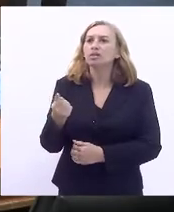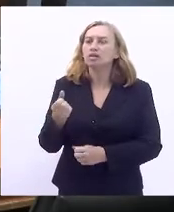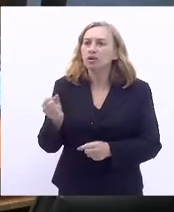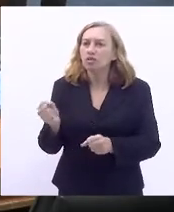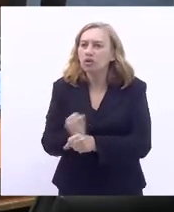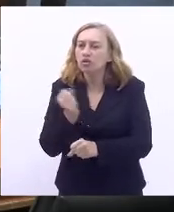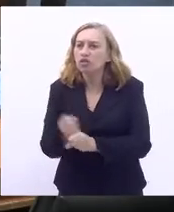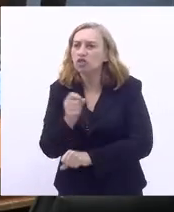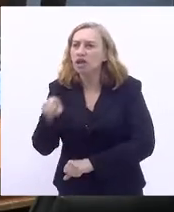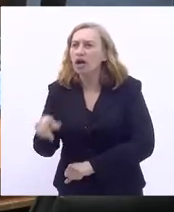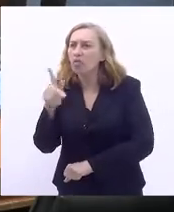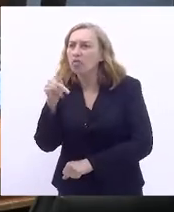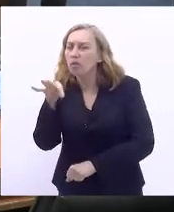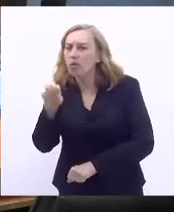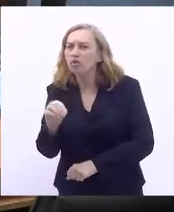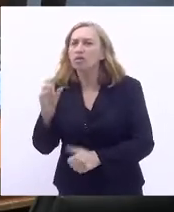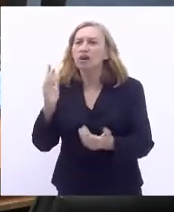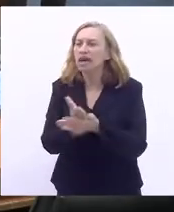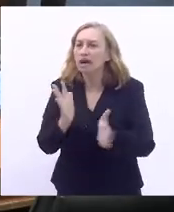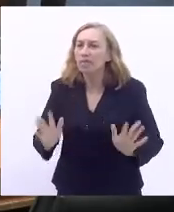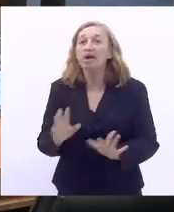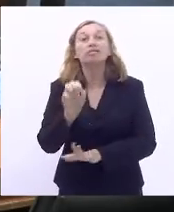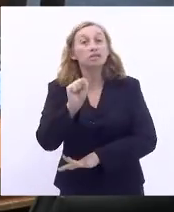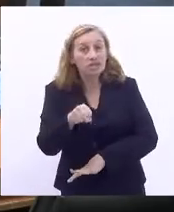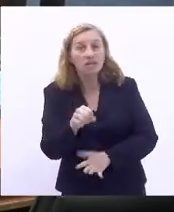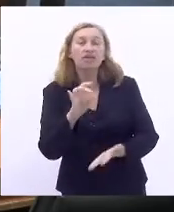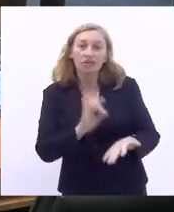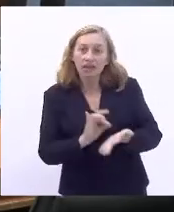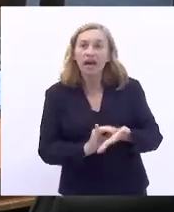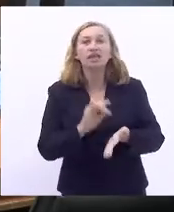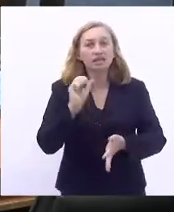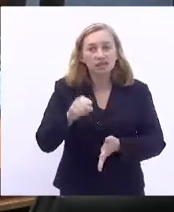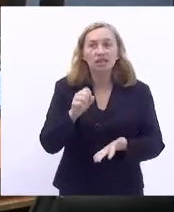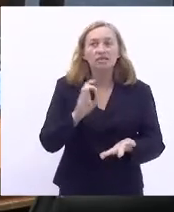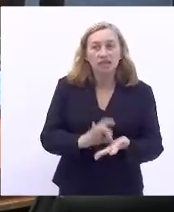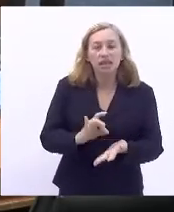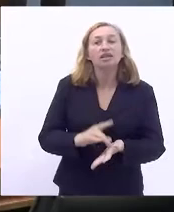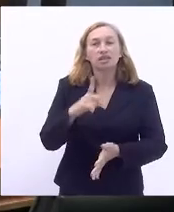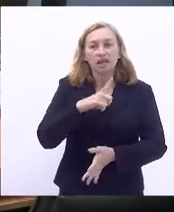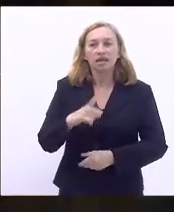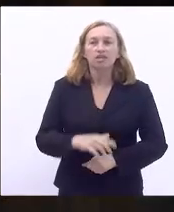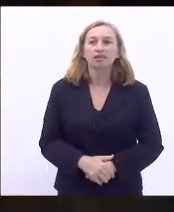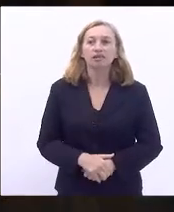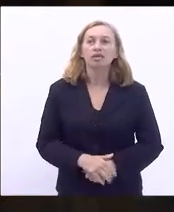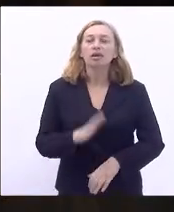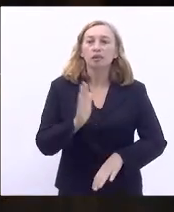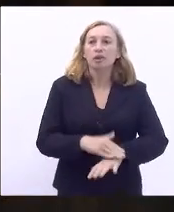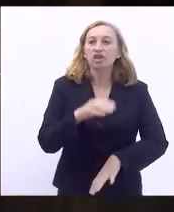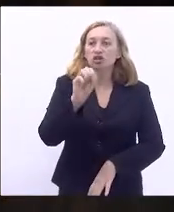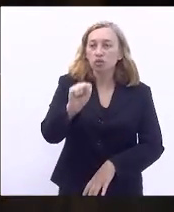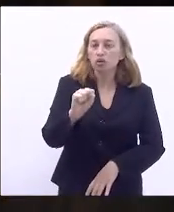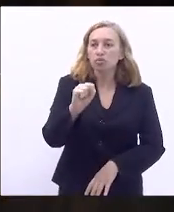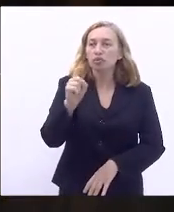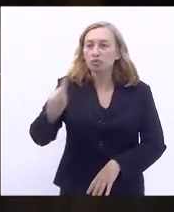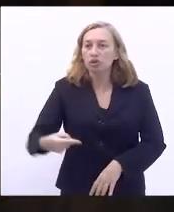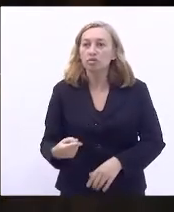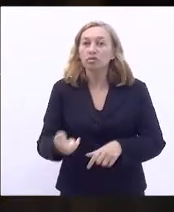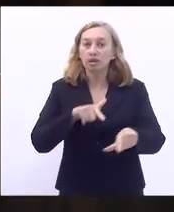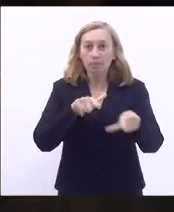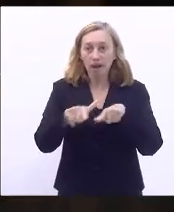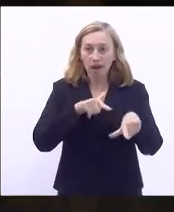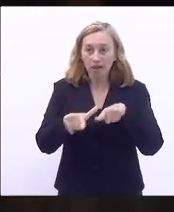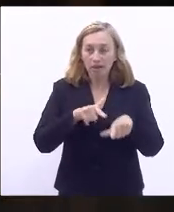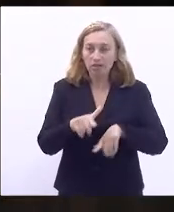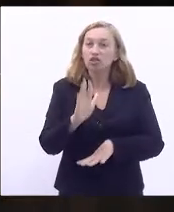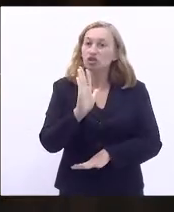porto, acabaram de vez. É verdade, tem um porto, sim. Entendeu? Então são mais de 8 mil empregos. Eles